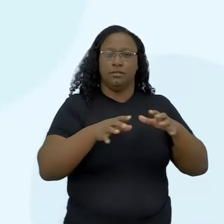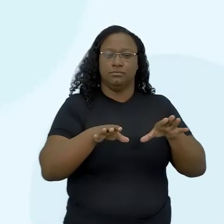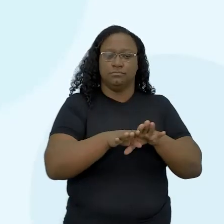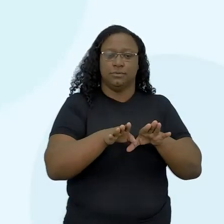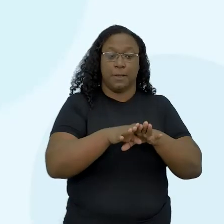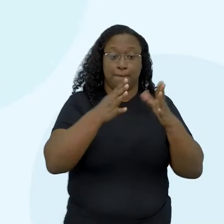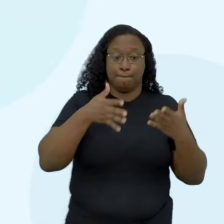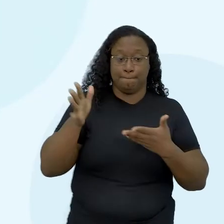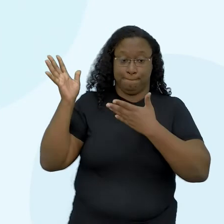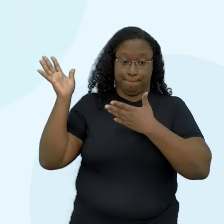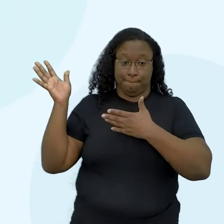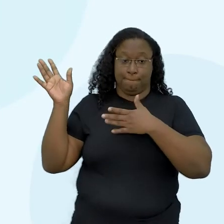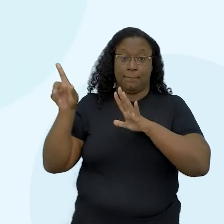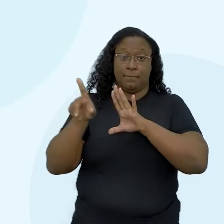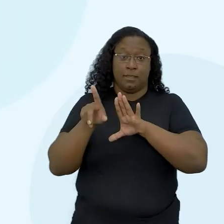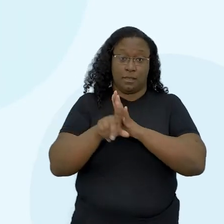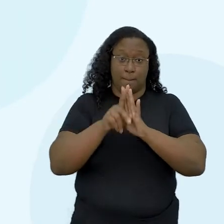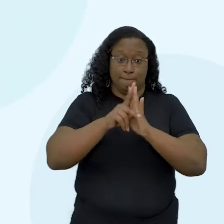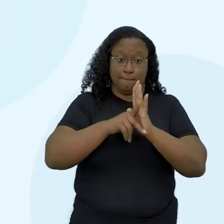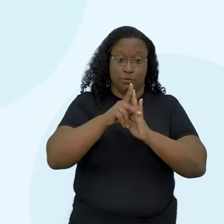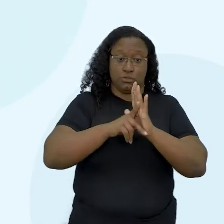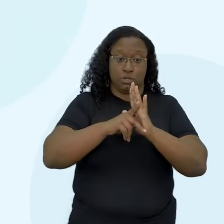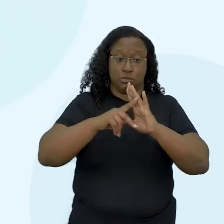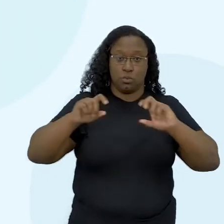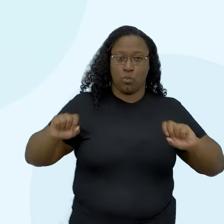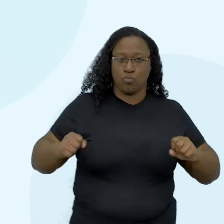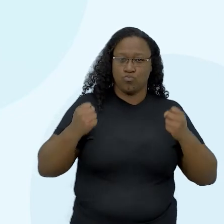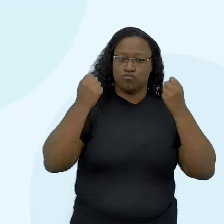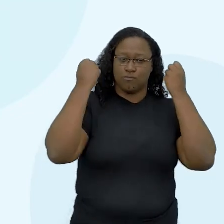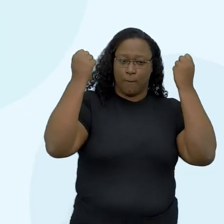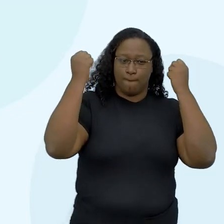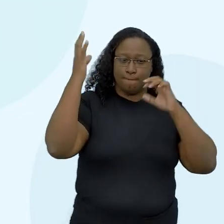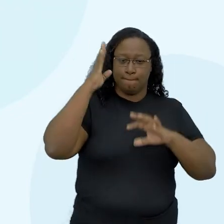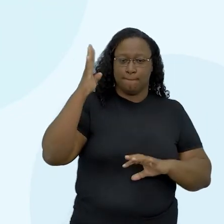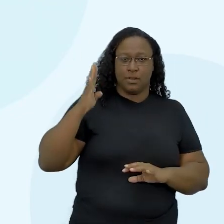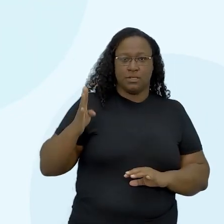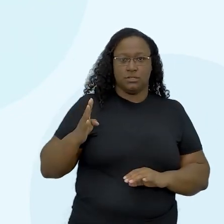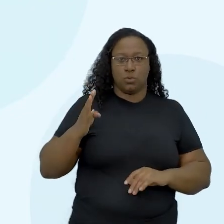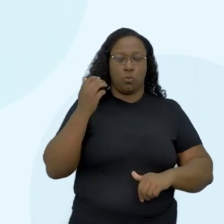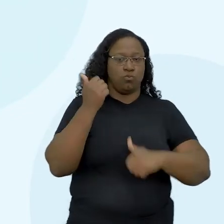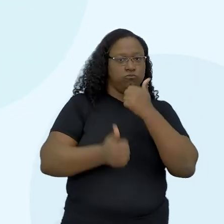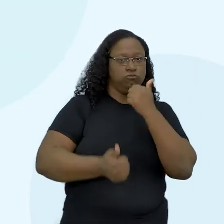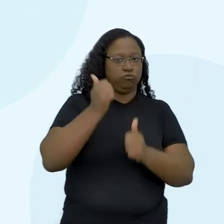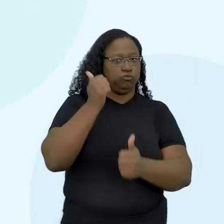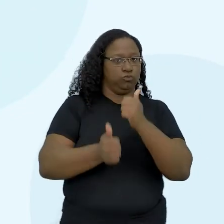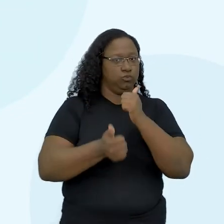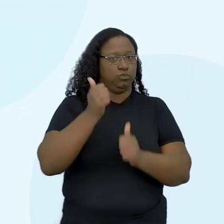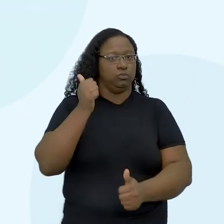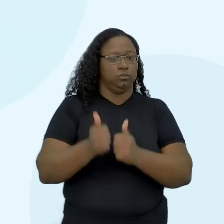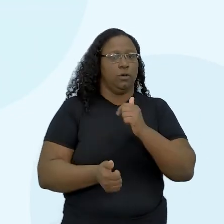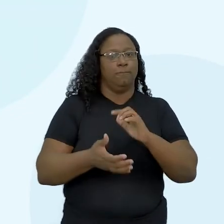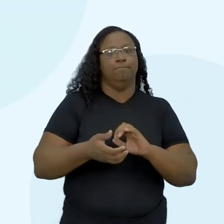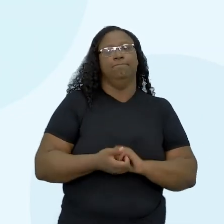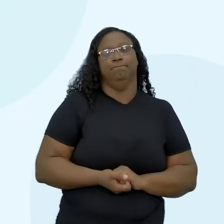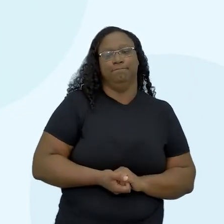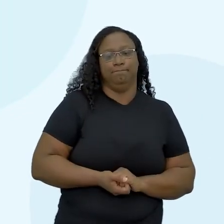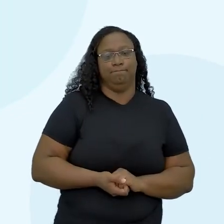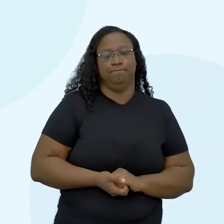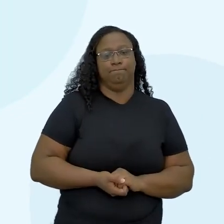gente também tem o projeto Gol do Brasil, que trata de futebol e cidadania. Vamos passar